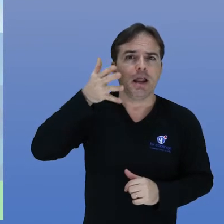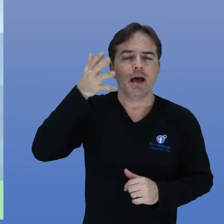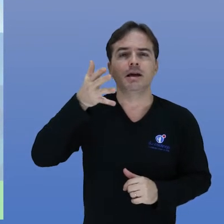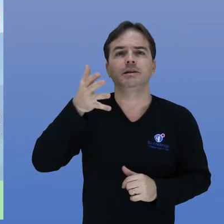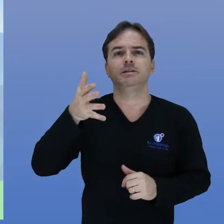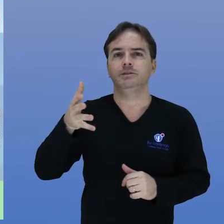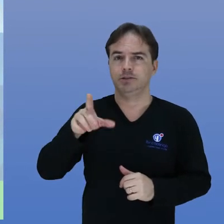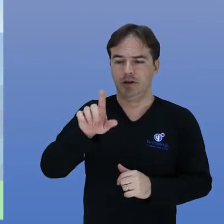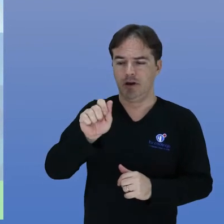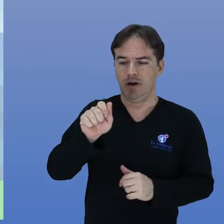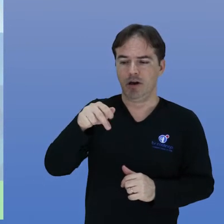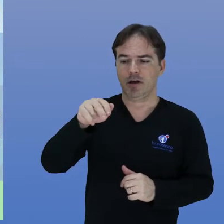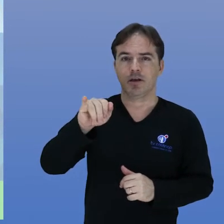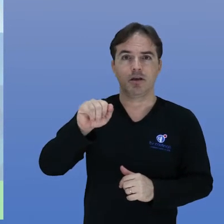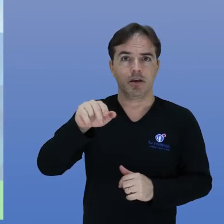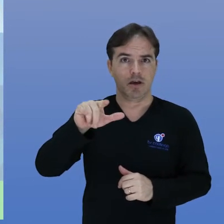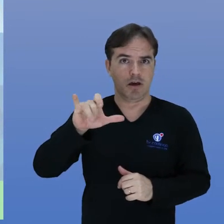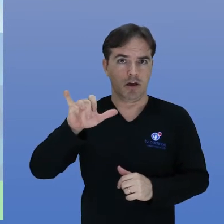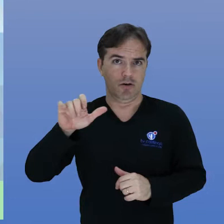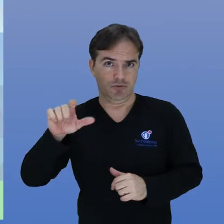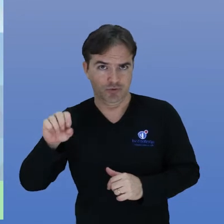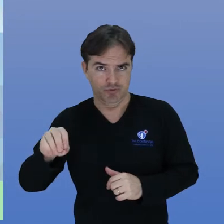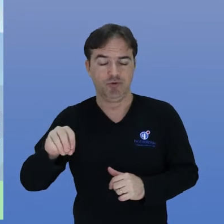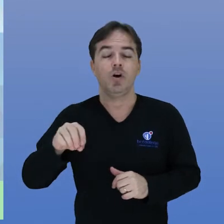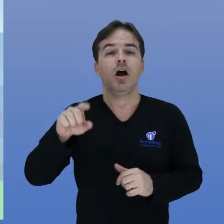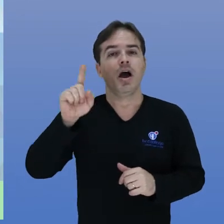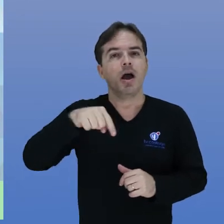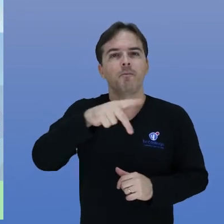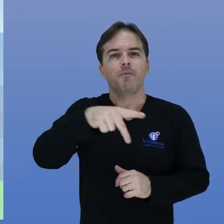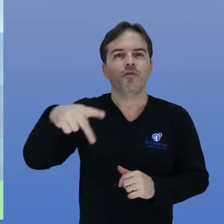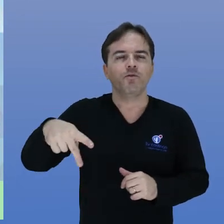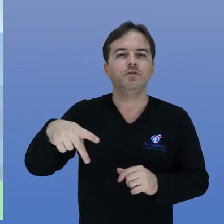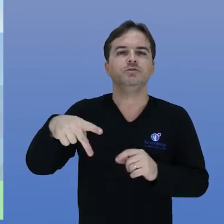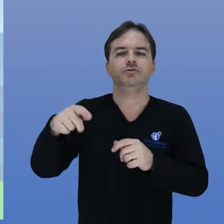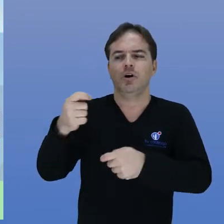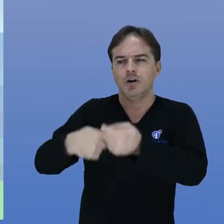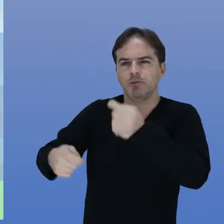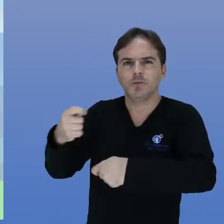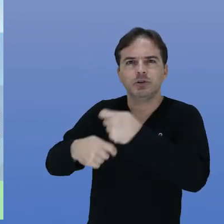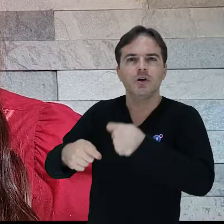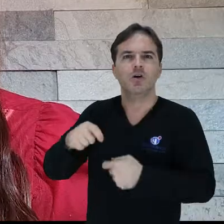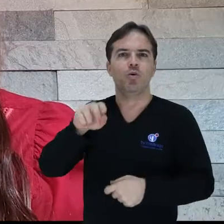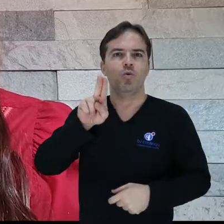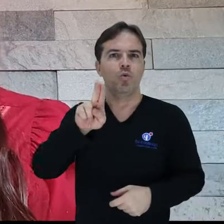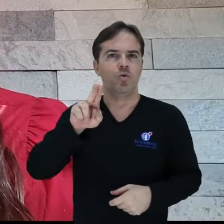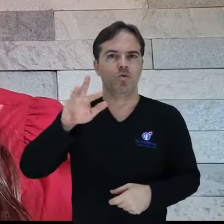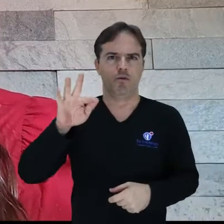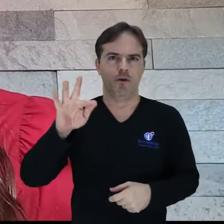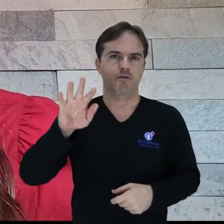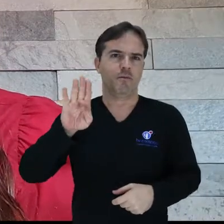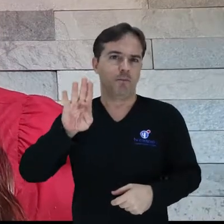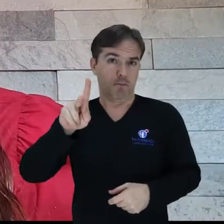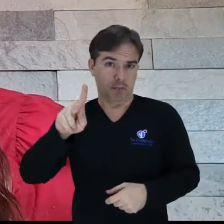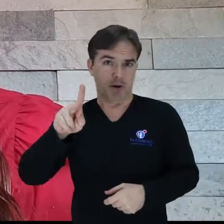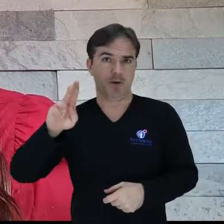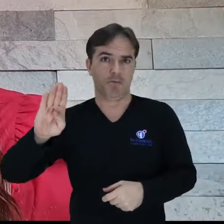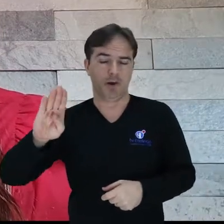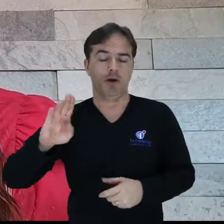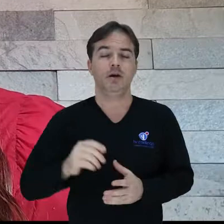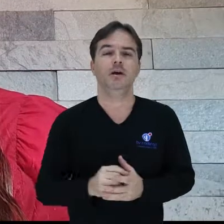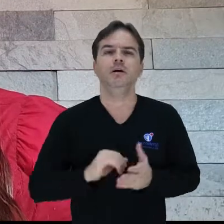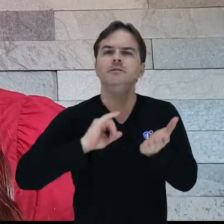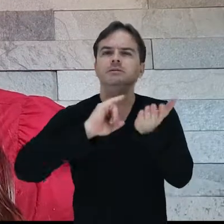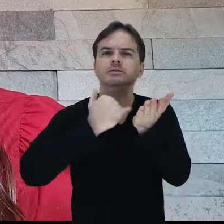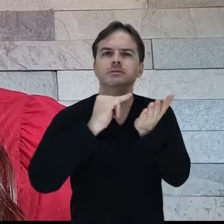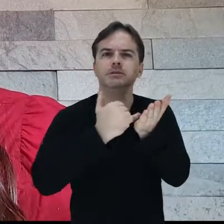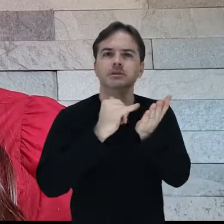pelo professor anielson Barbosa professor do departamento de administração da UFPB as inscrições para quem